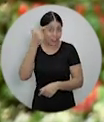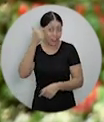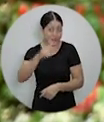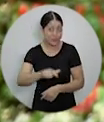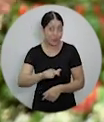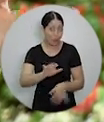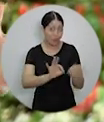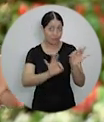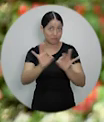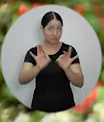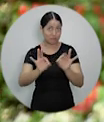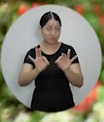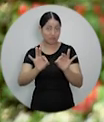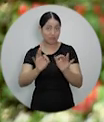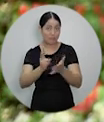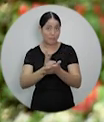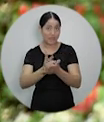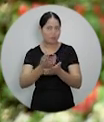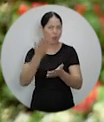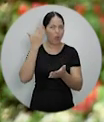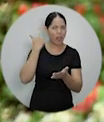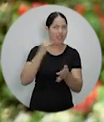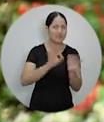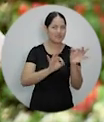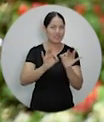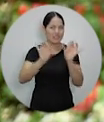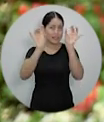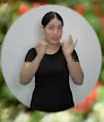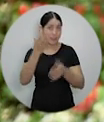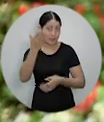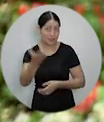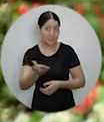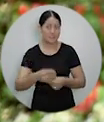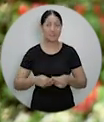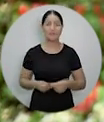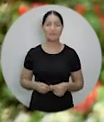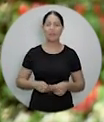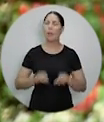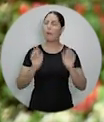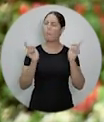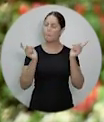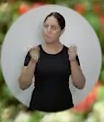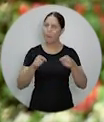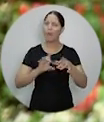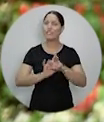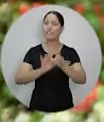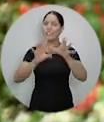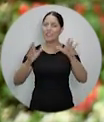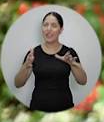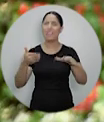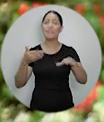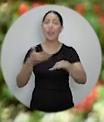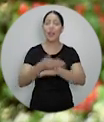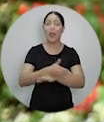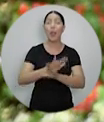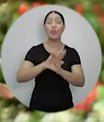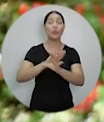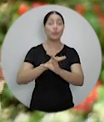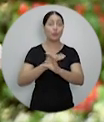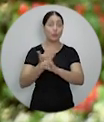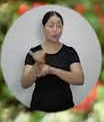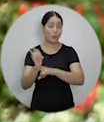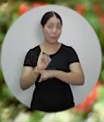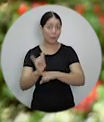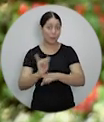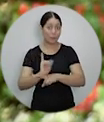novamente este ou outros programas que já preparamos especialmente para você? É só conferir a nossa página no YouTube. E é claro que